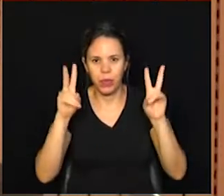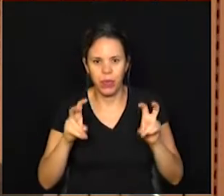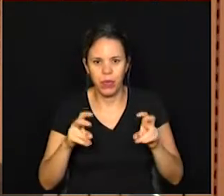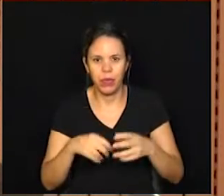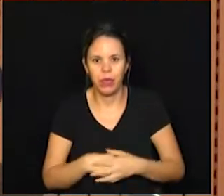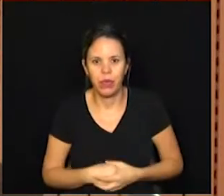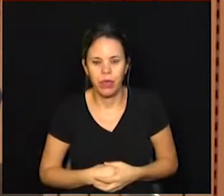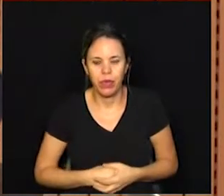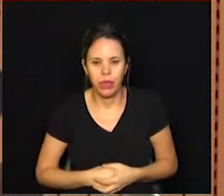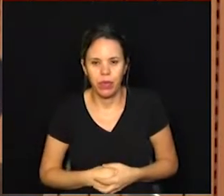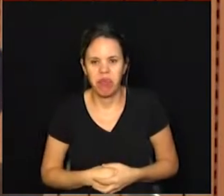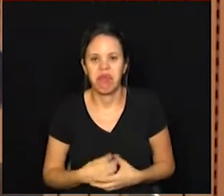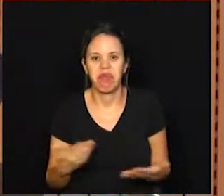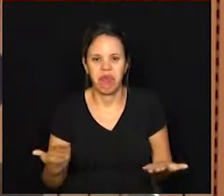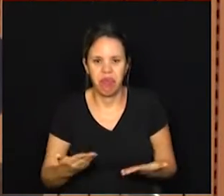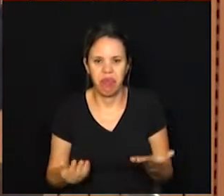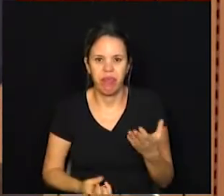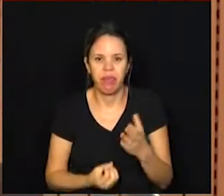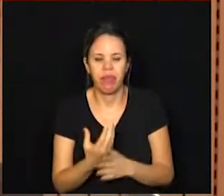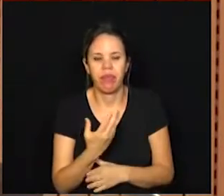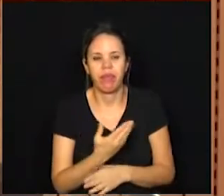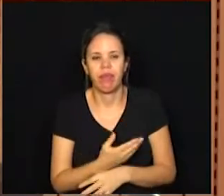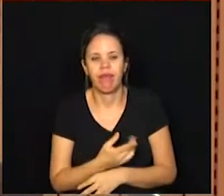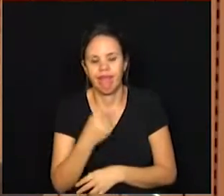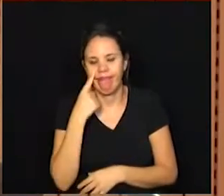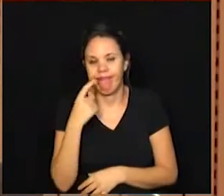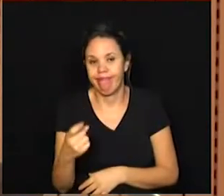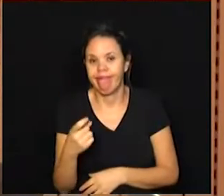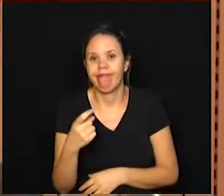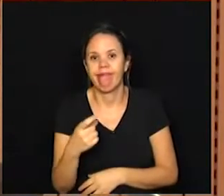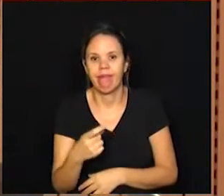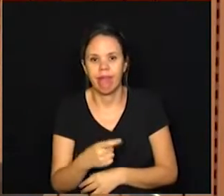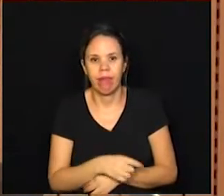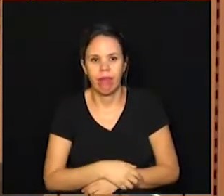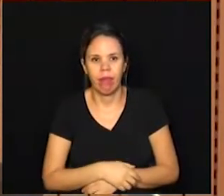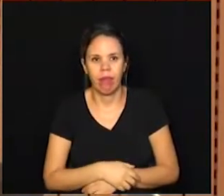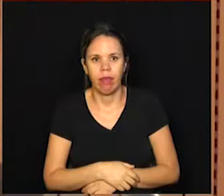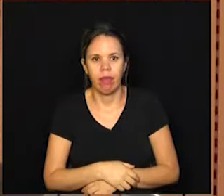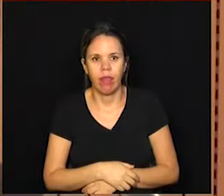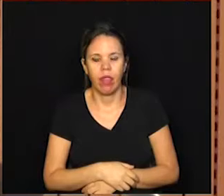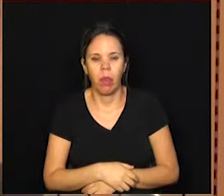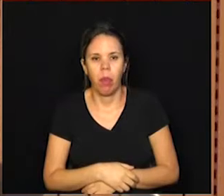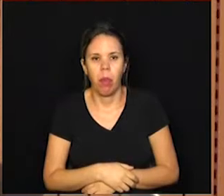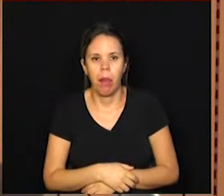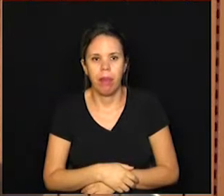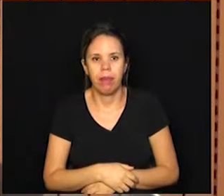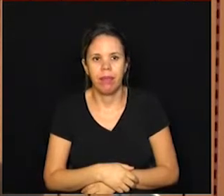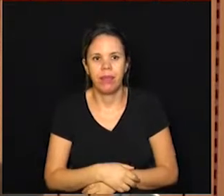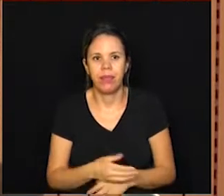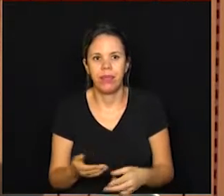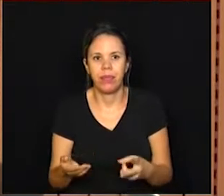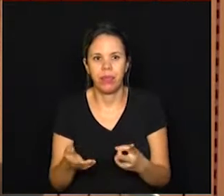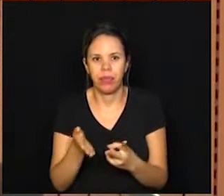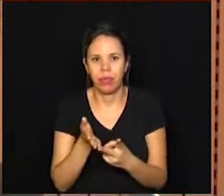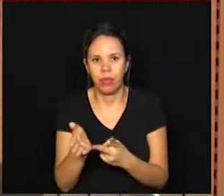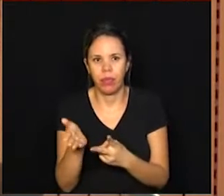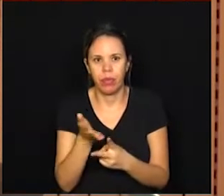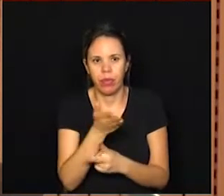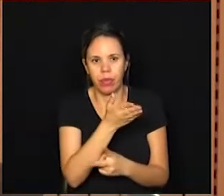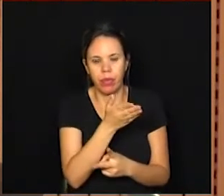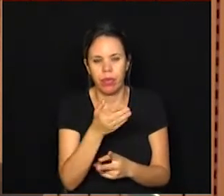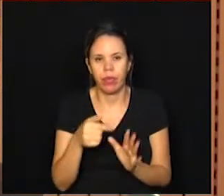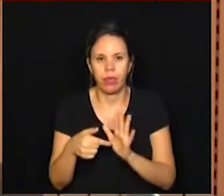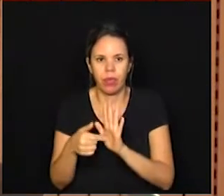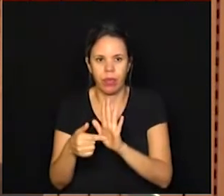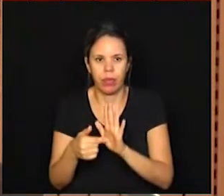tão atual, tão interessante. E eu vou dividir a minha apresentação